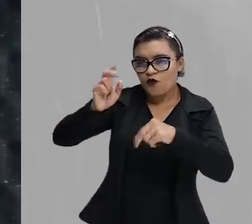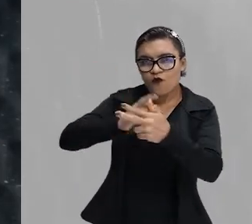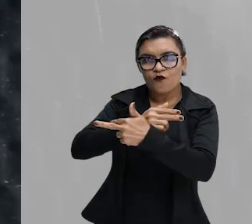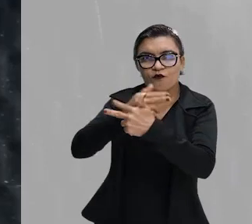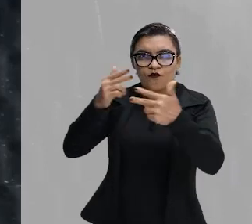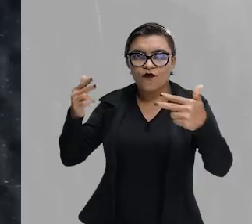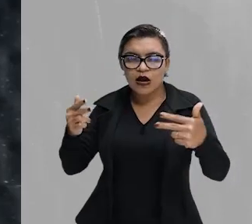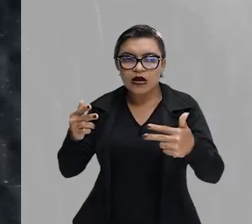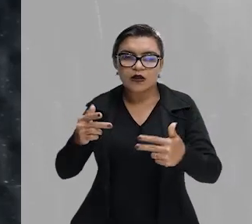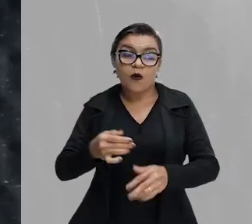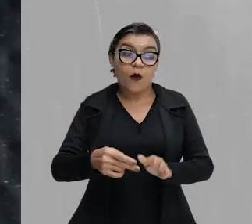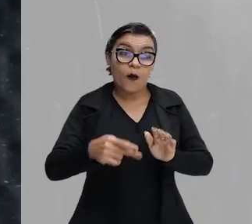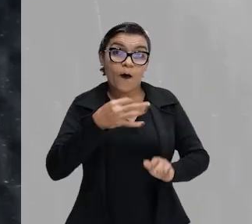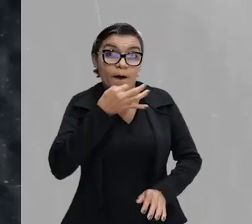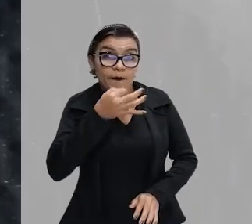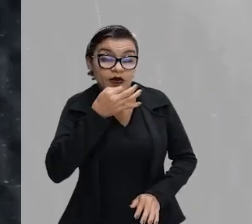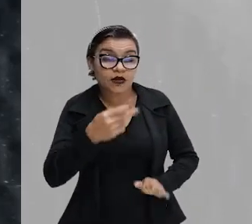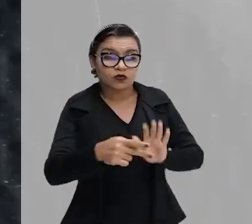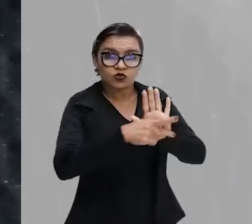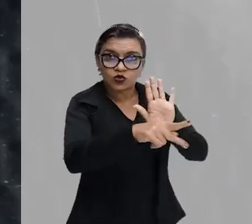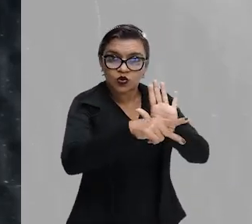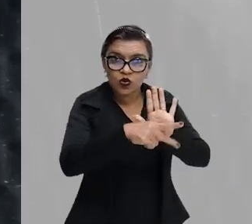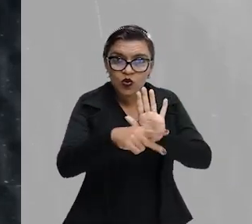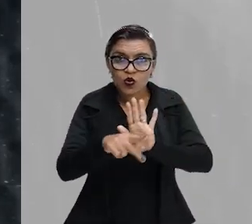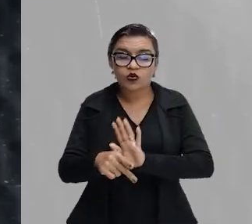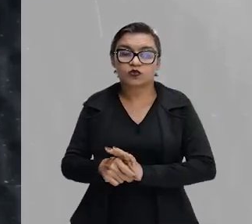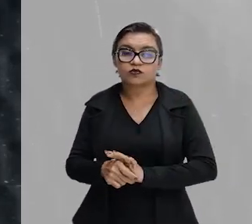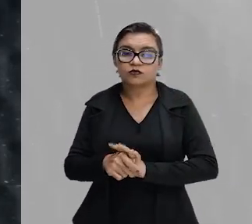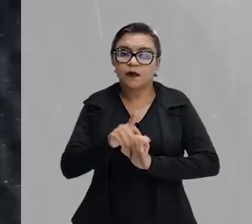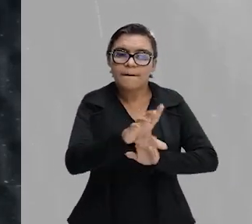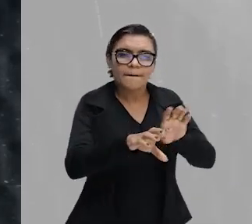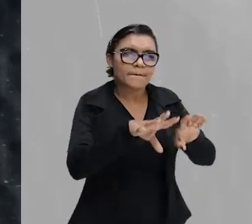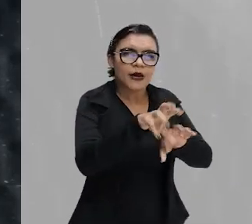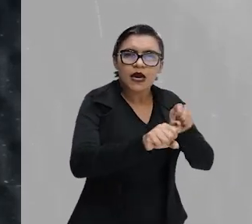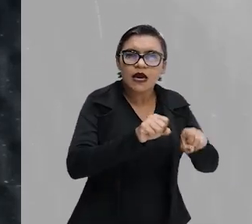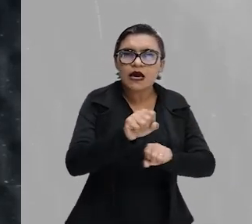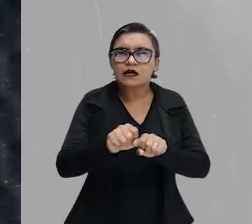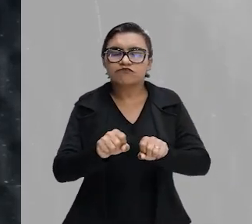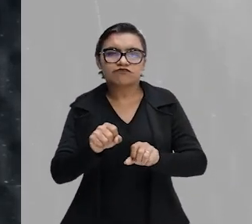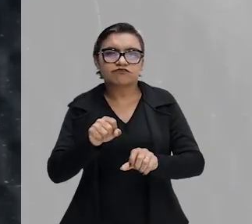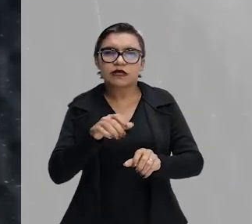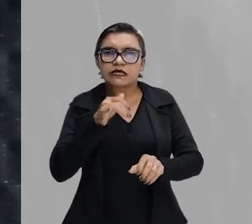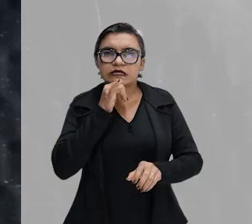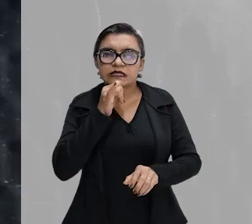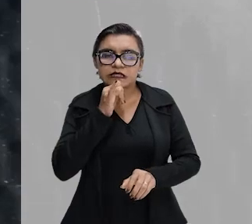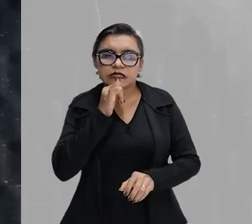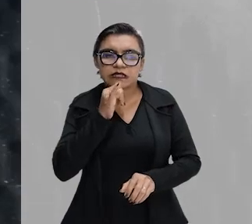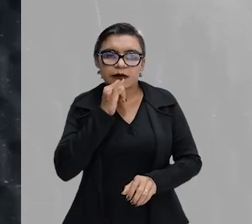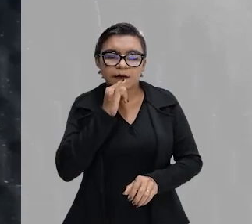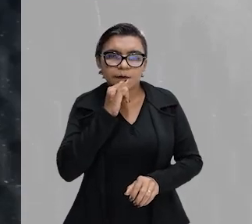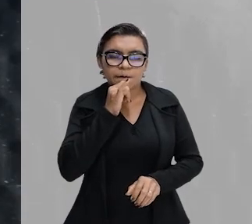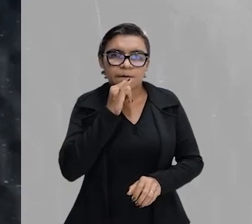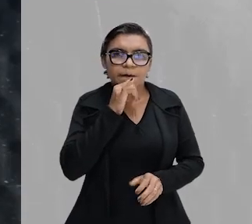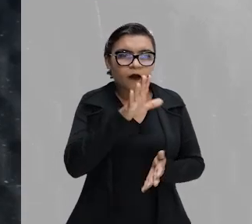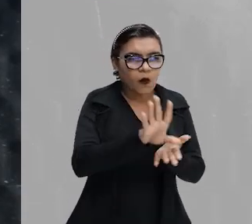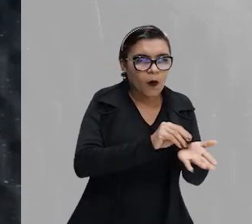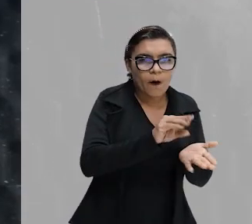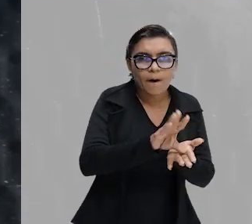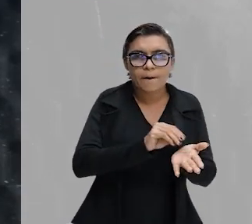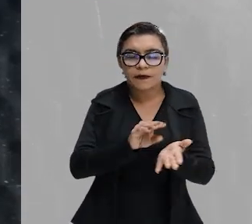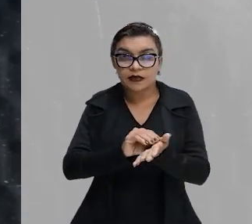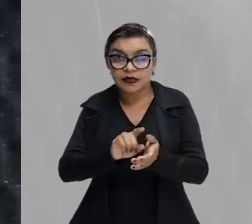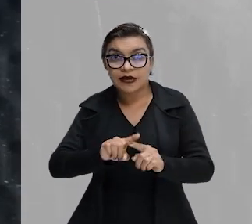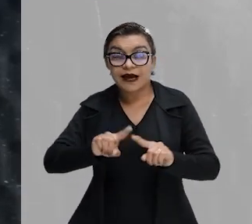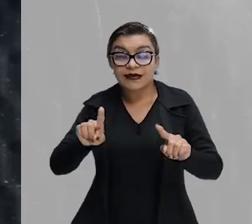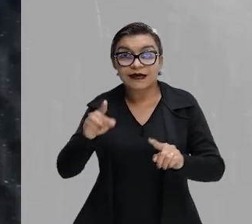tinha contribuído, e ele começa a se aprofundar nisso, e de fato ele chega lá às suas